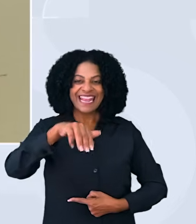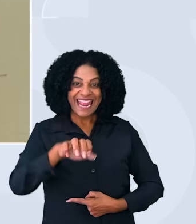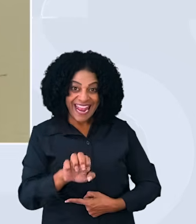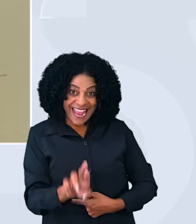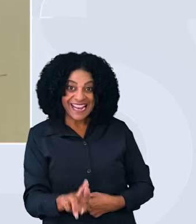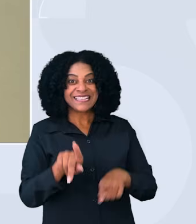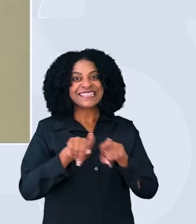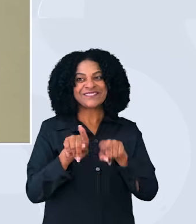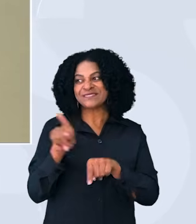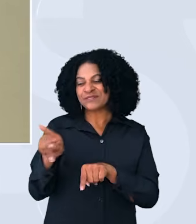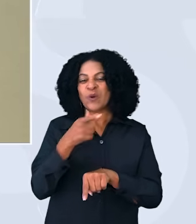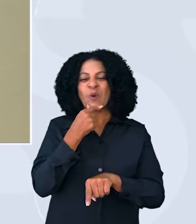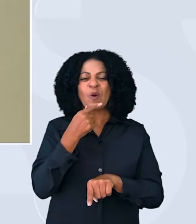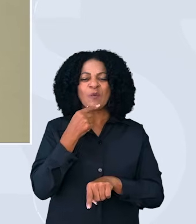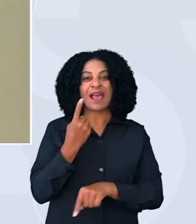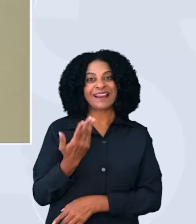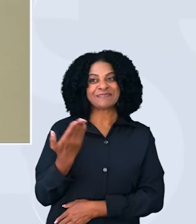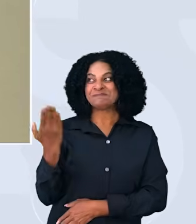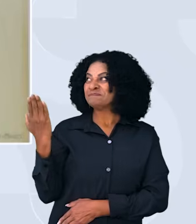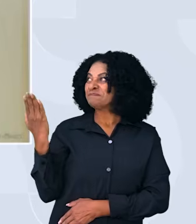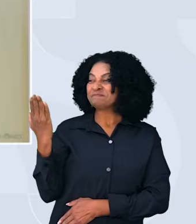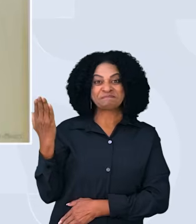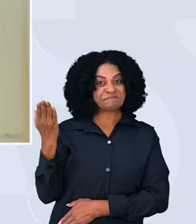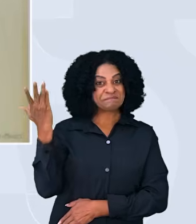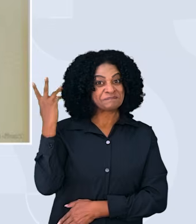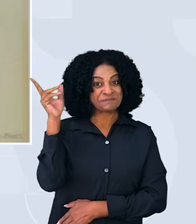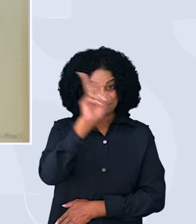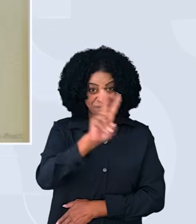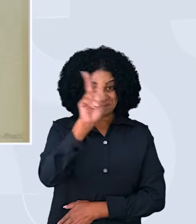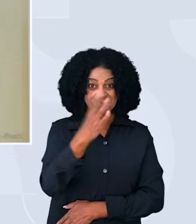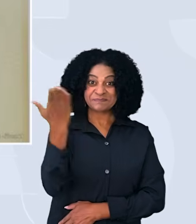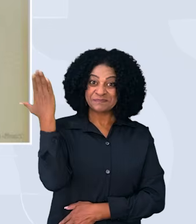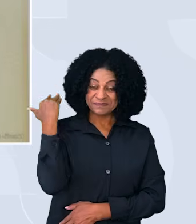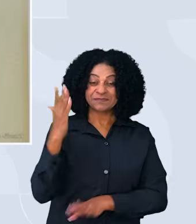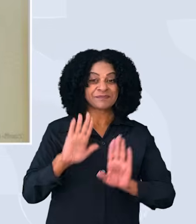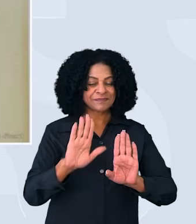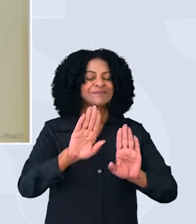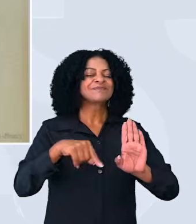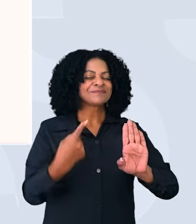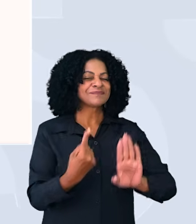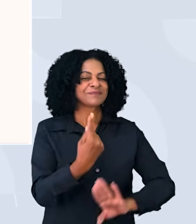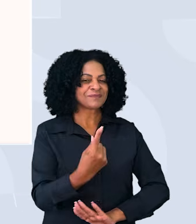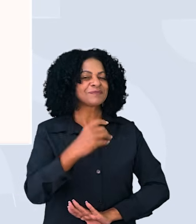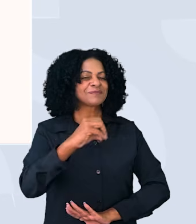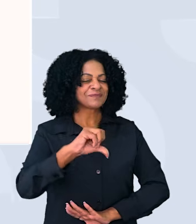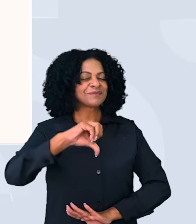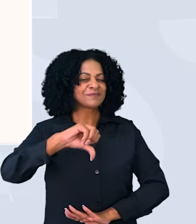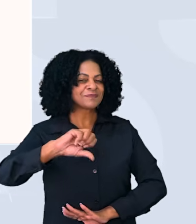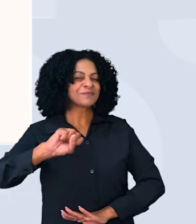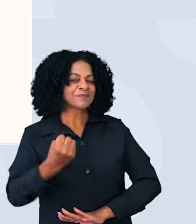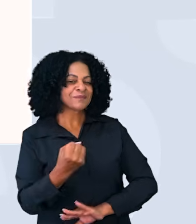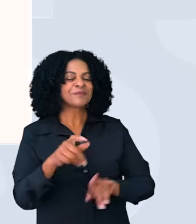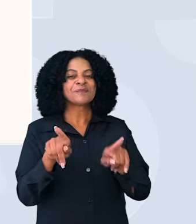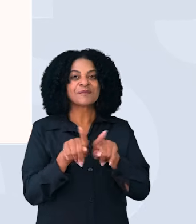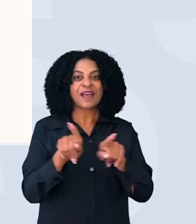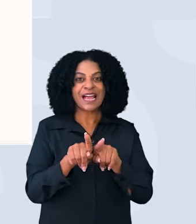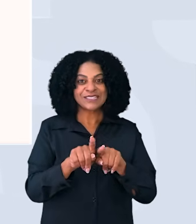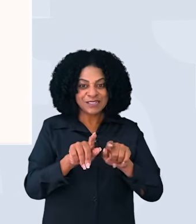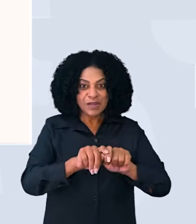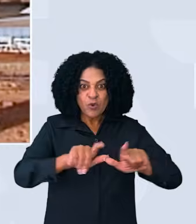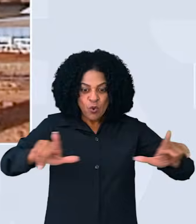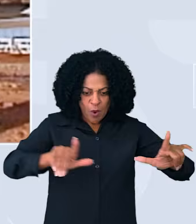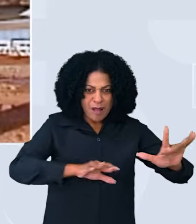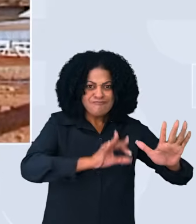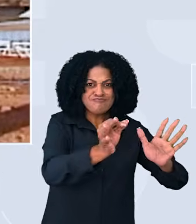mostram esses registros históricos. Foi somente em 1998 que, de fato, as linhas saíram do